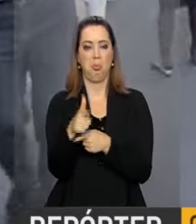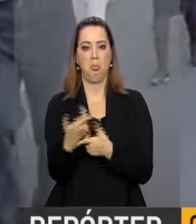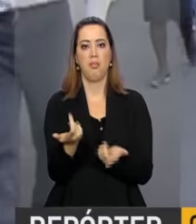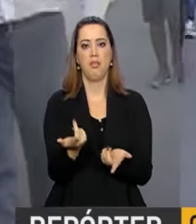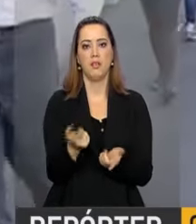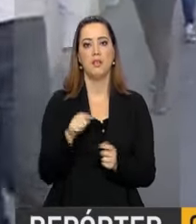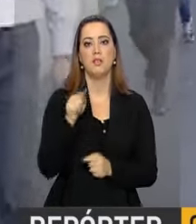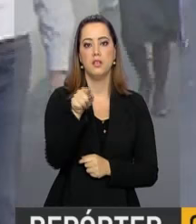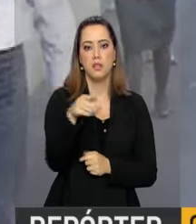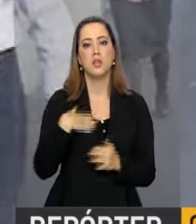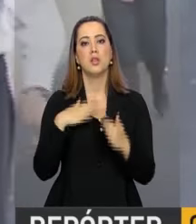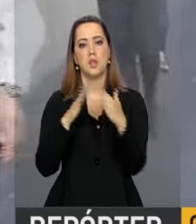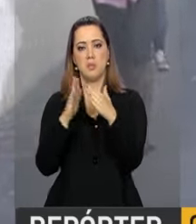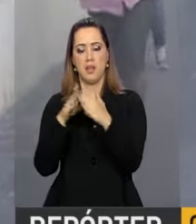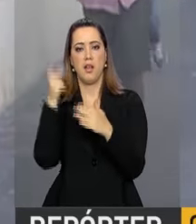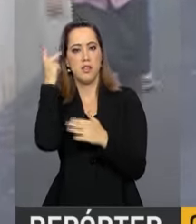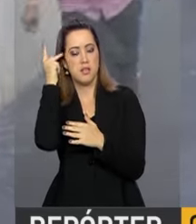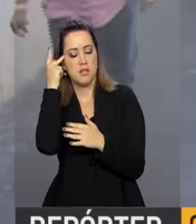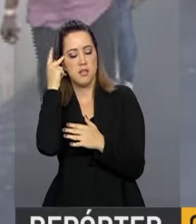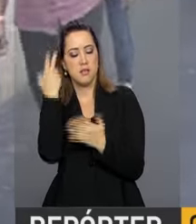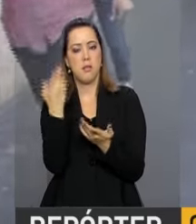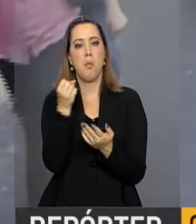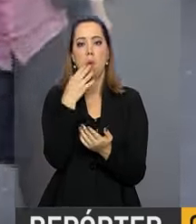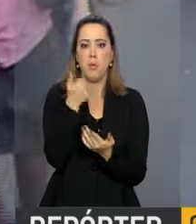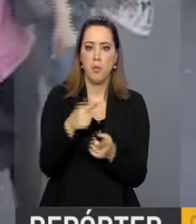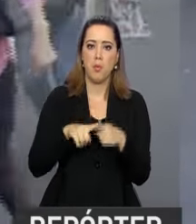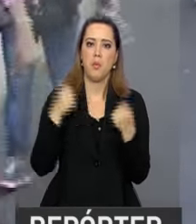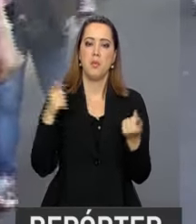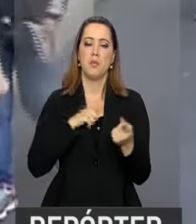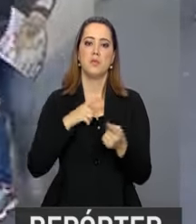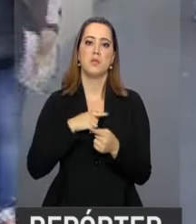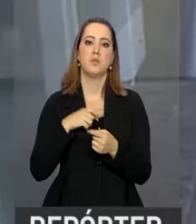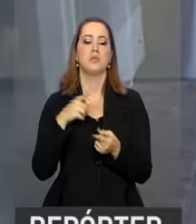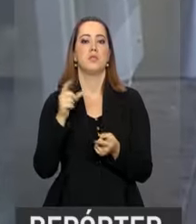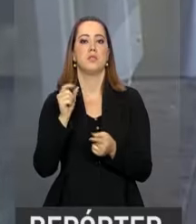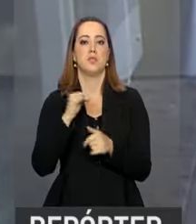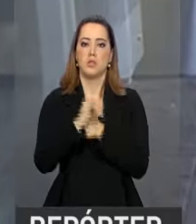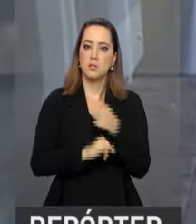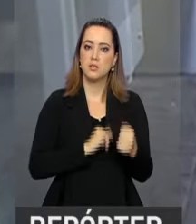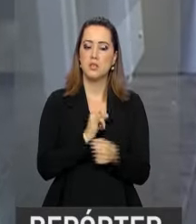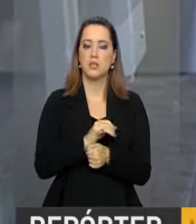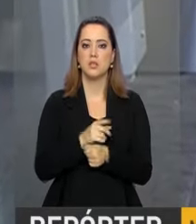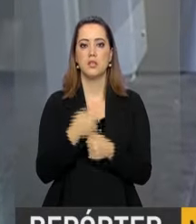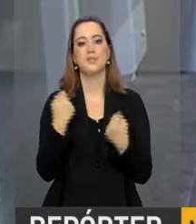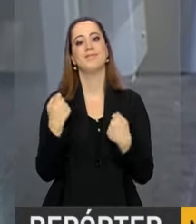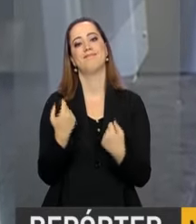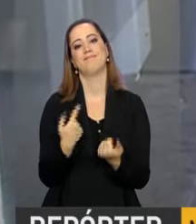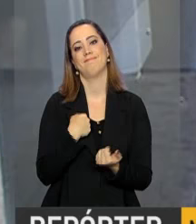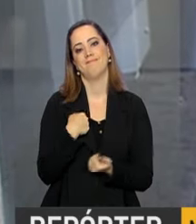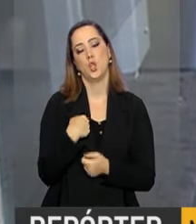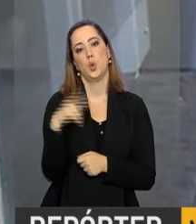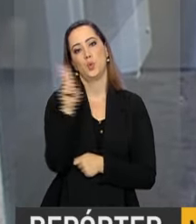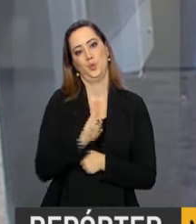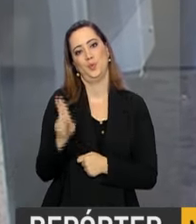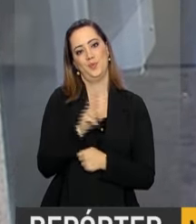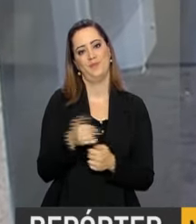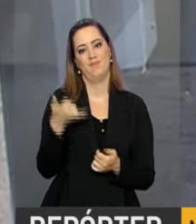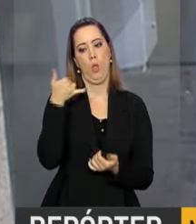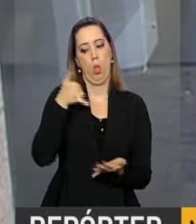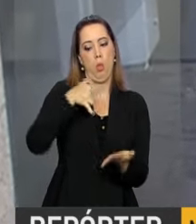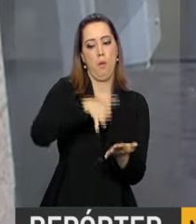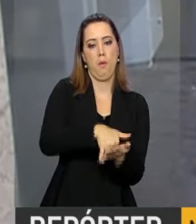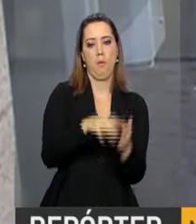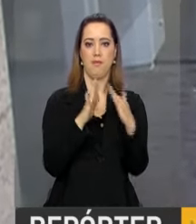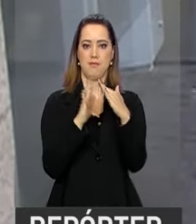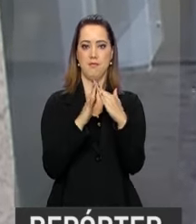São Paulo, ela não funciona muito bem, mas eu uso Wi-Fi, então ele acaba me atendendo. Tenho que ir no fixo, né? Eu não tenho que pedir emprestado